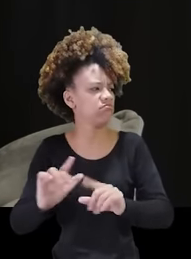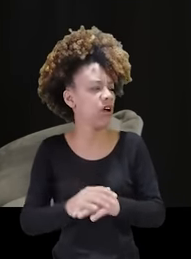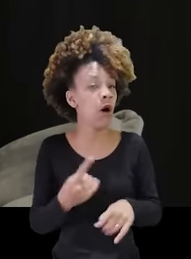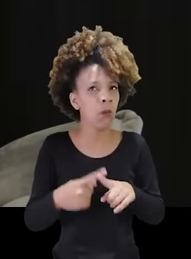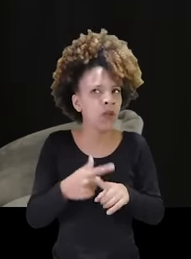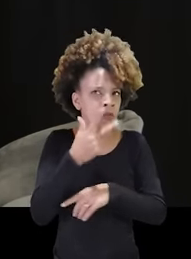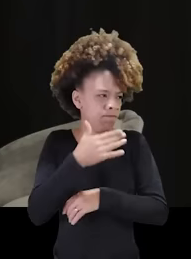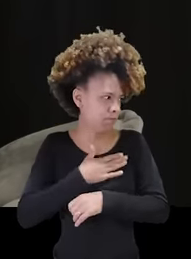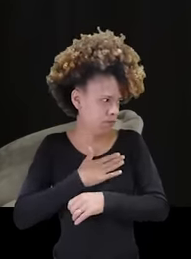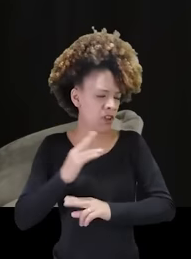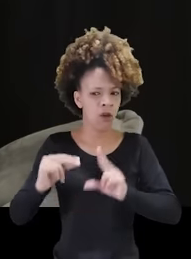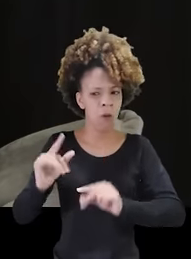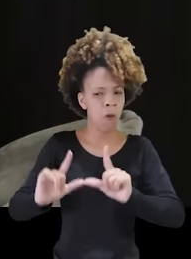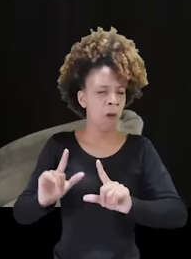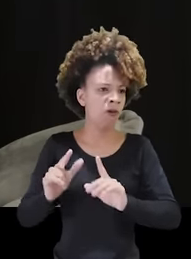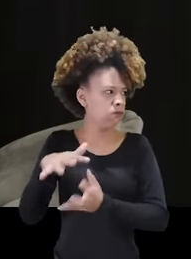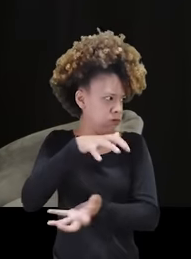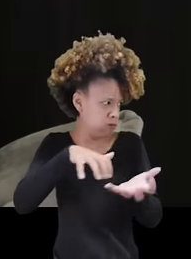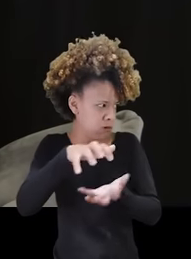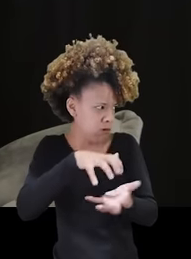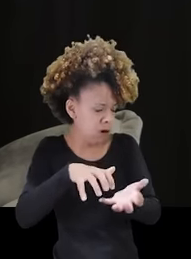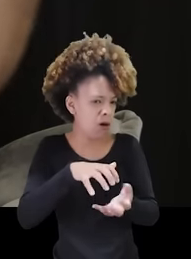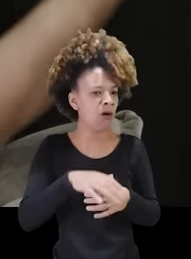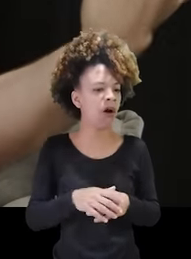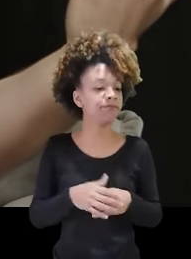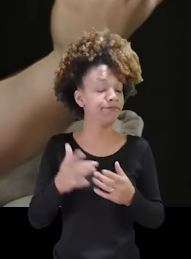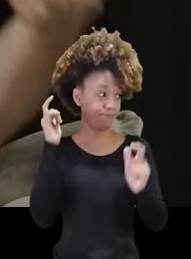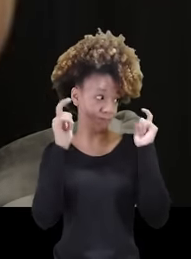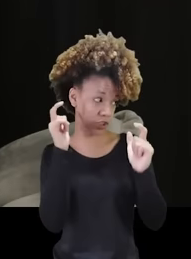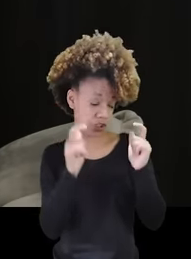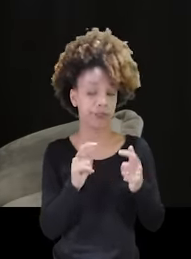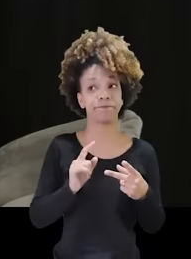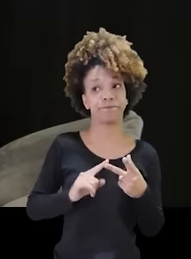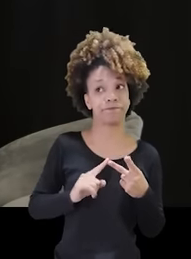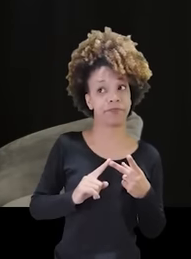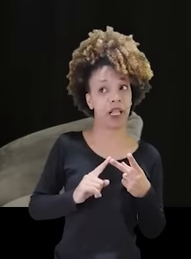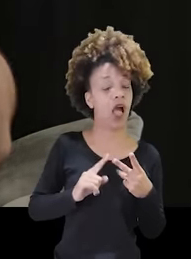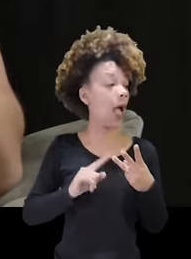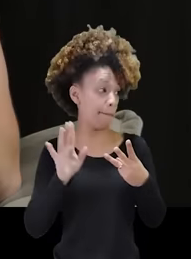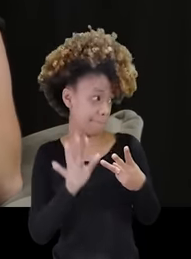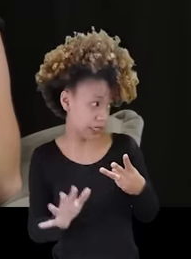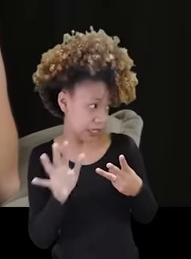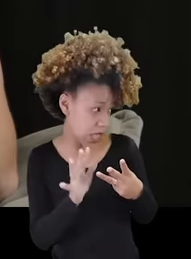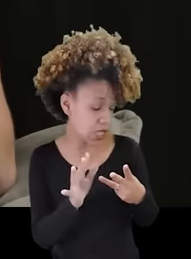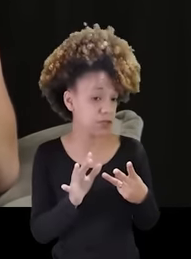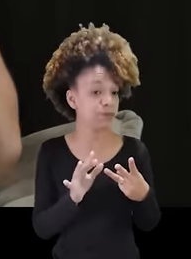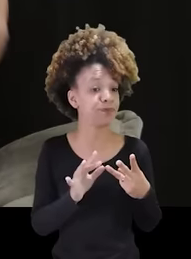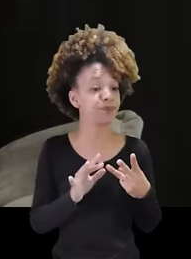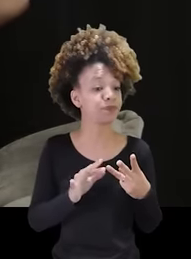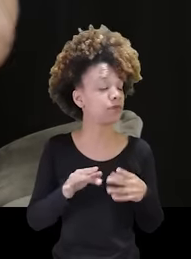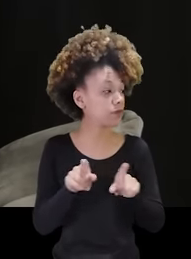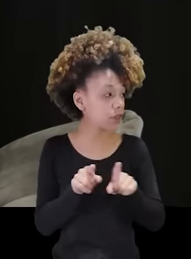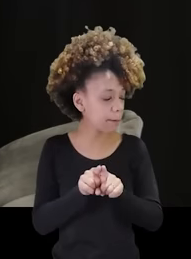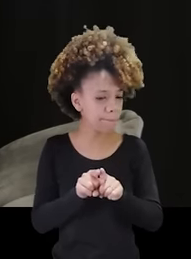no meu machismo a novela brasileira ela foi uma revolução telha mexicana teve a brasileira ou seja o